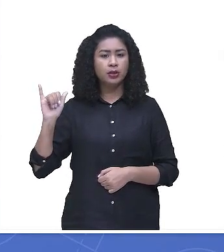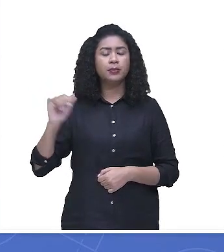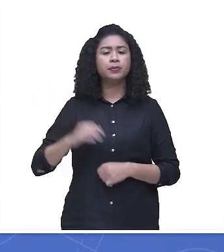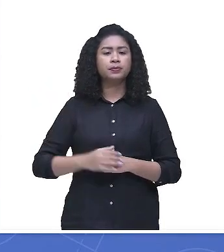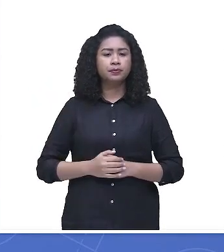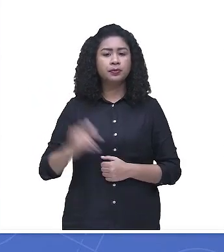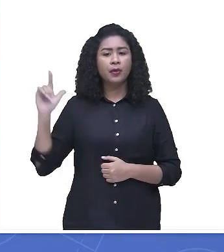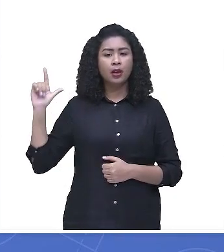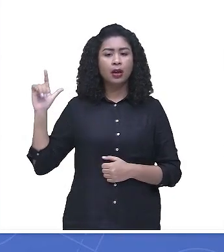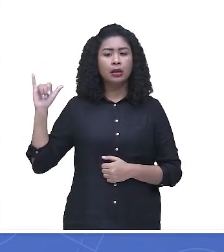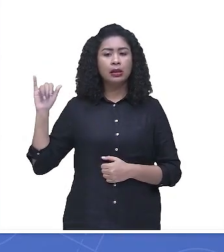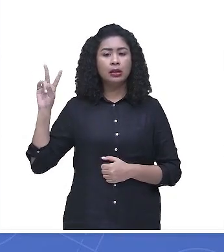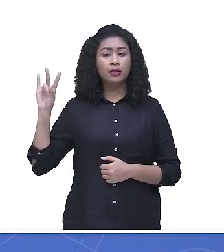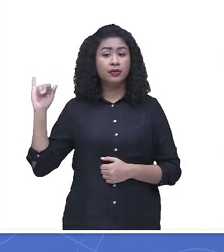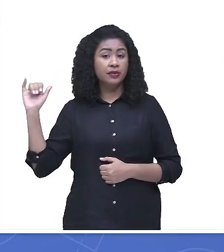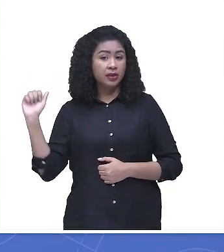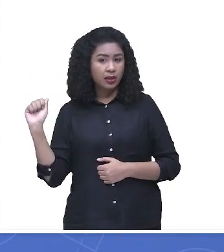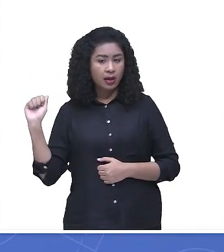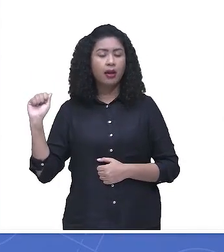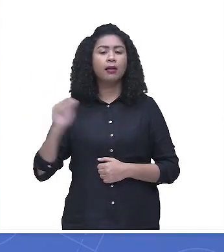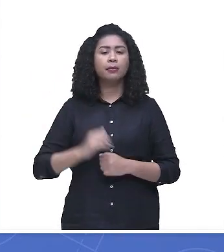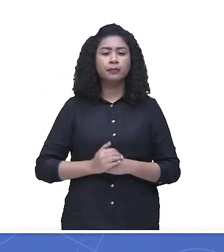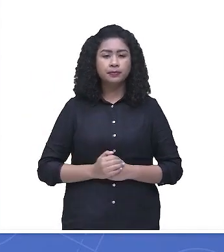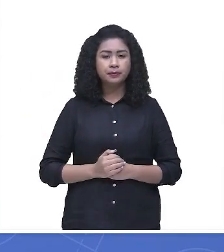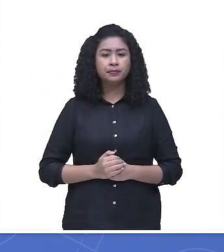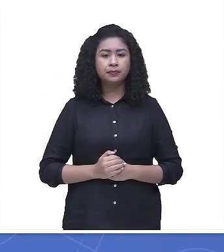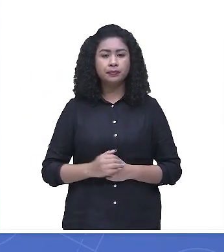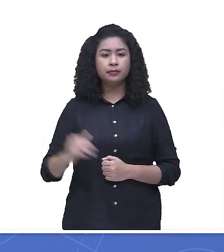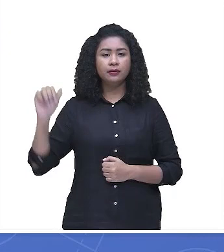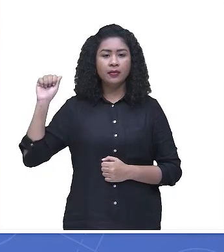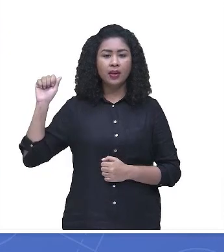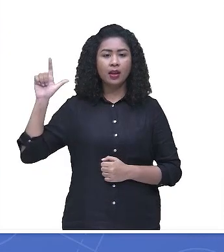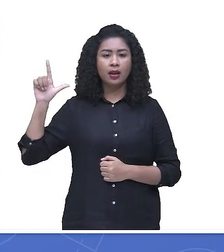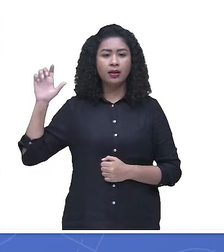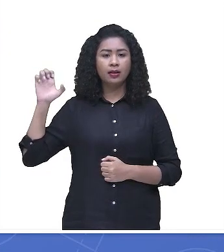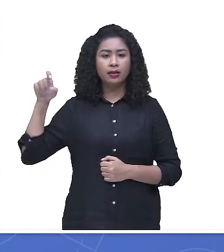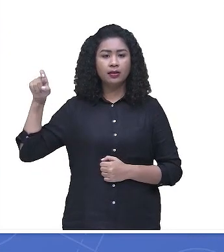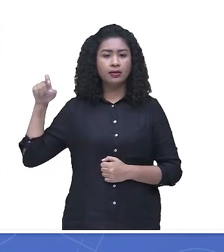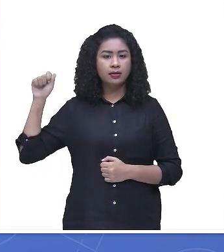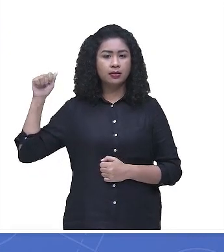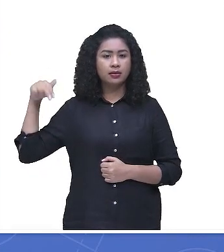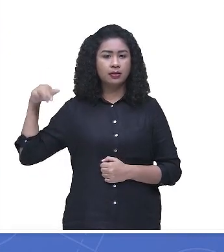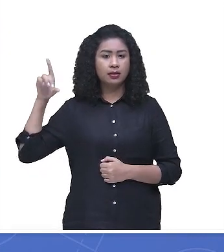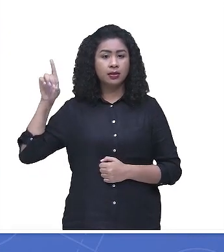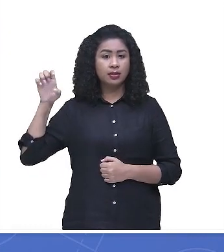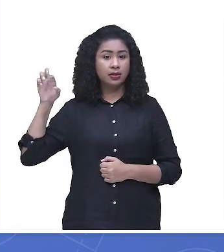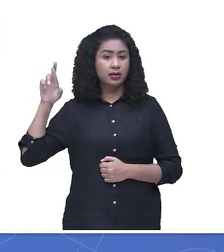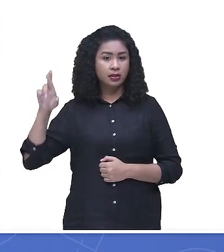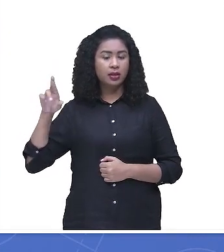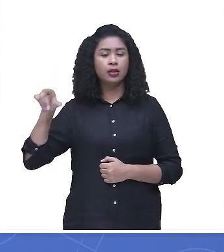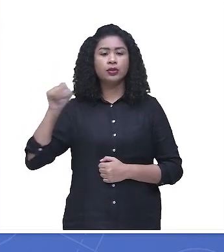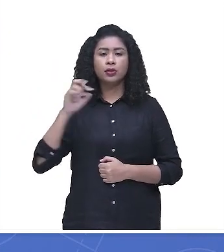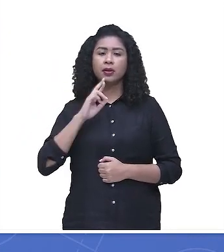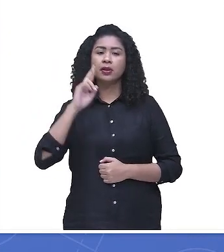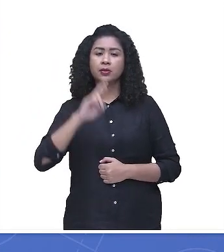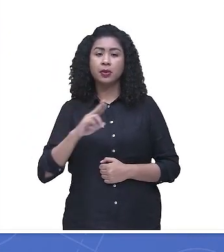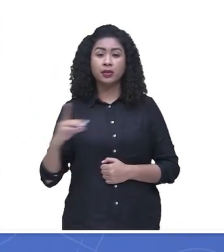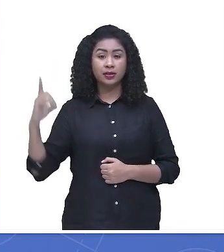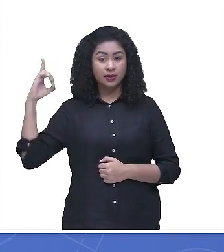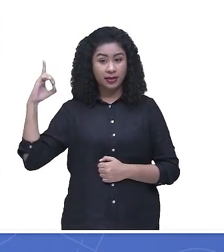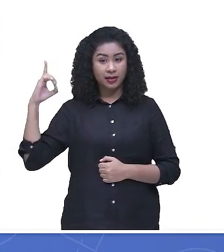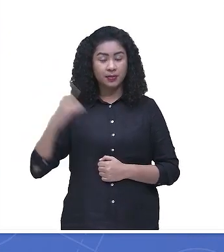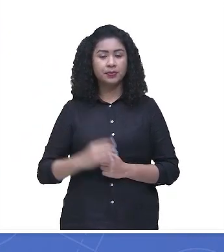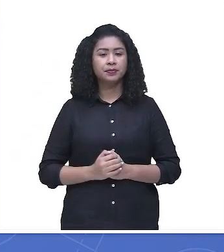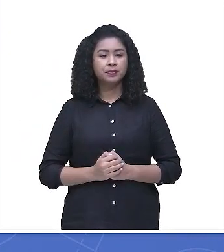Paula, trabalhei no Ondina. O Alexander trouxe a letra B, olha aí, letra D, vou já trazer o comentário, tá bom? A